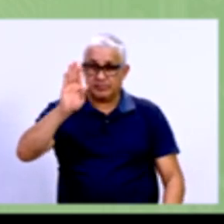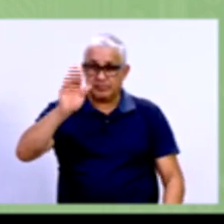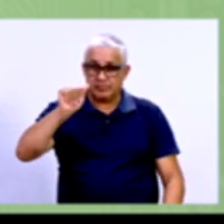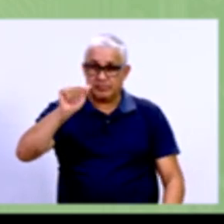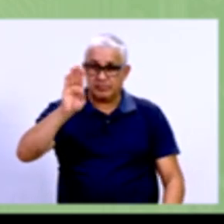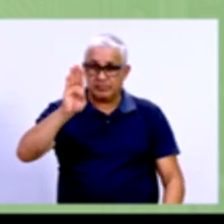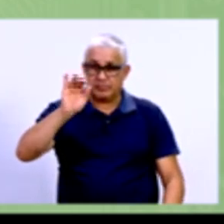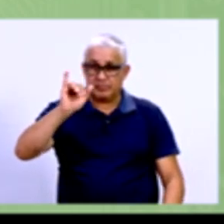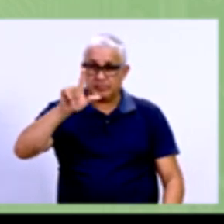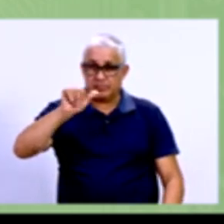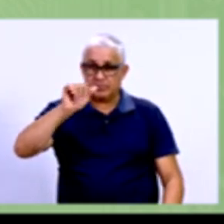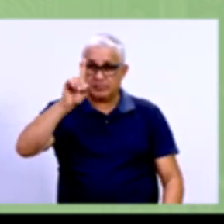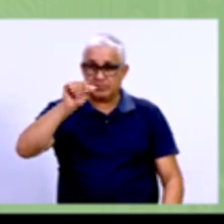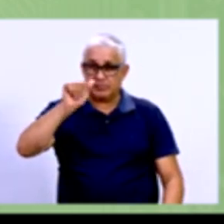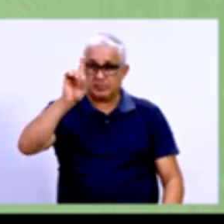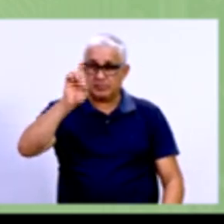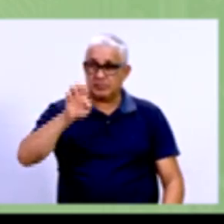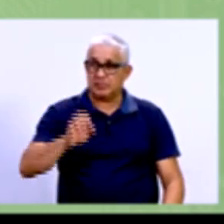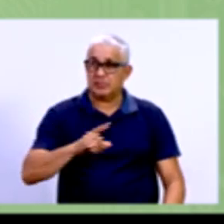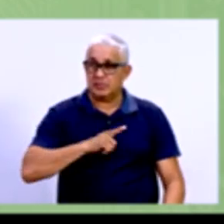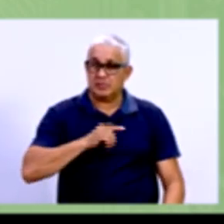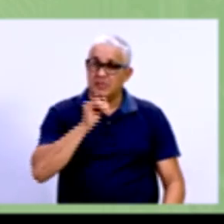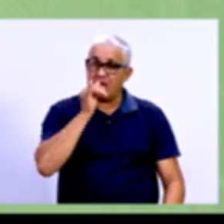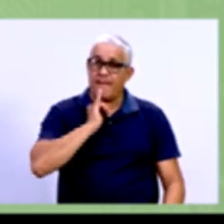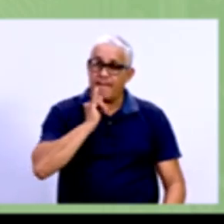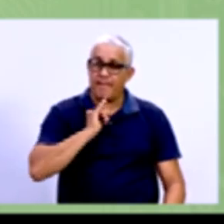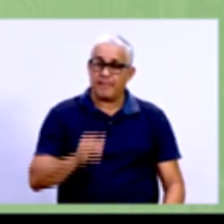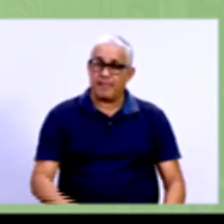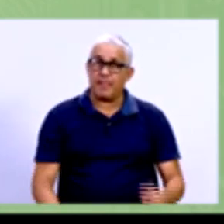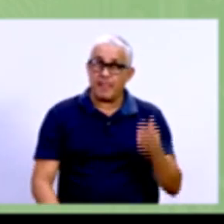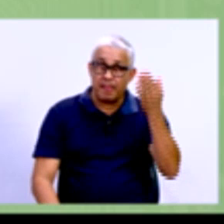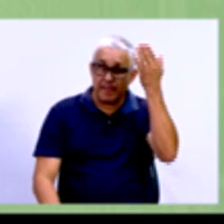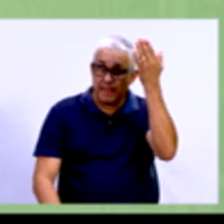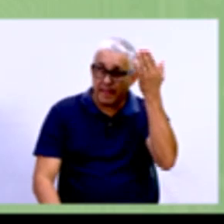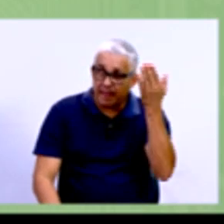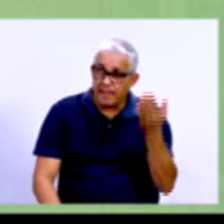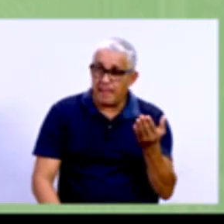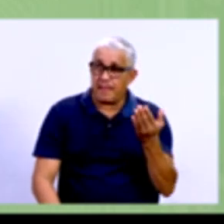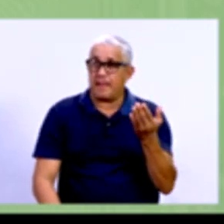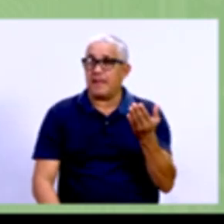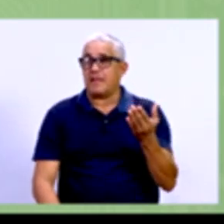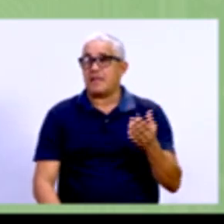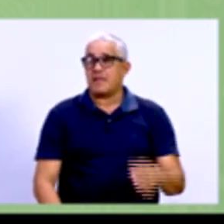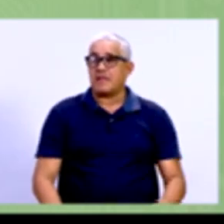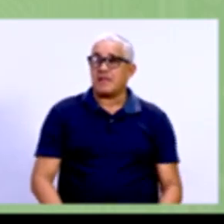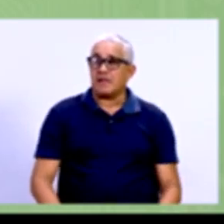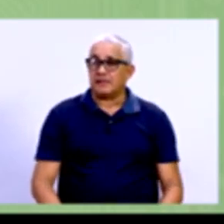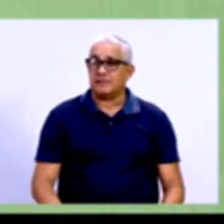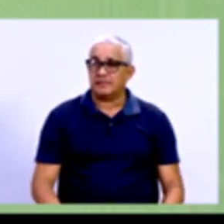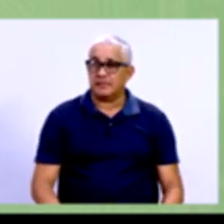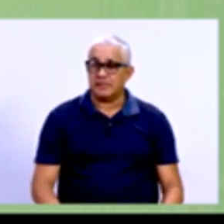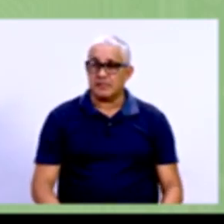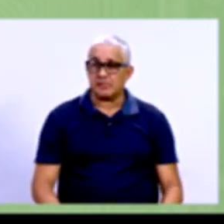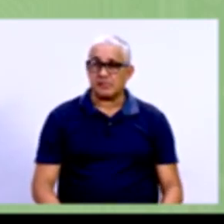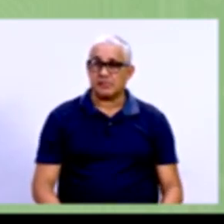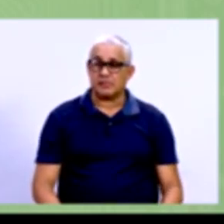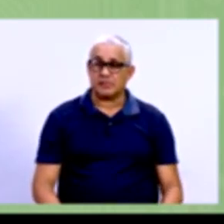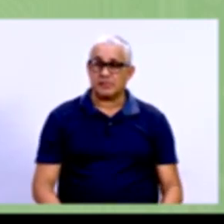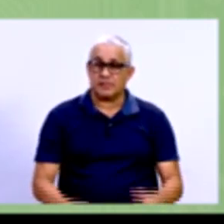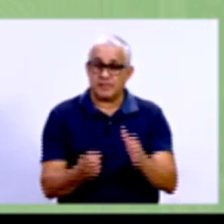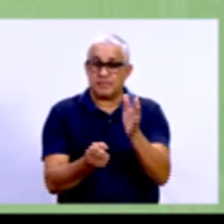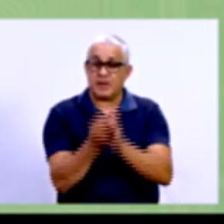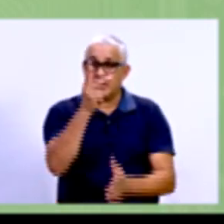no caso aqui a gente tem os exemplos, né? Qual a probabilidade de que, ao lançarmos um dado, apareça um número